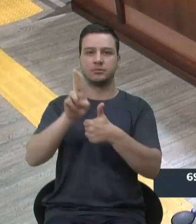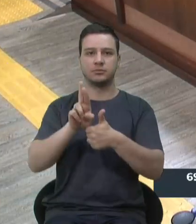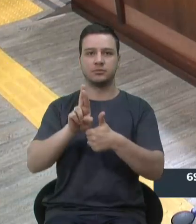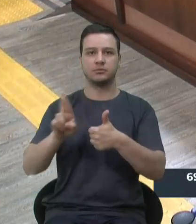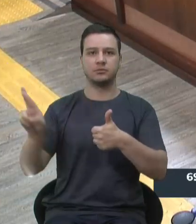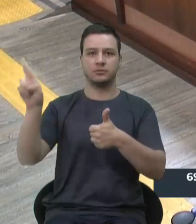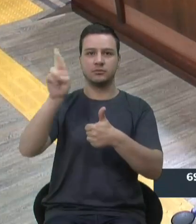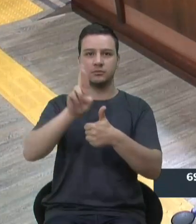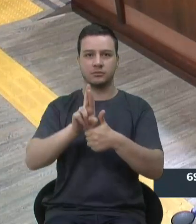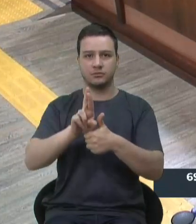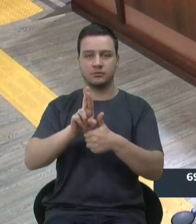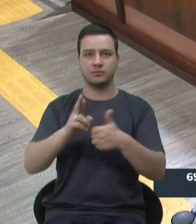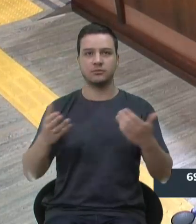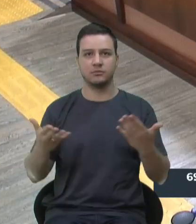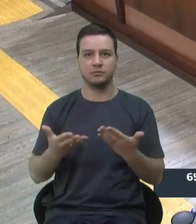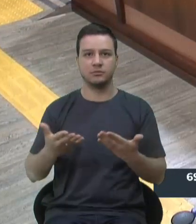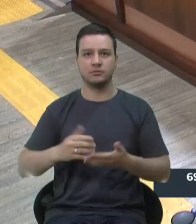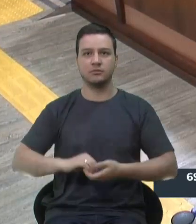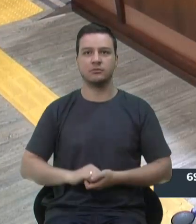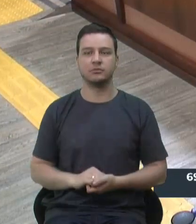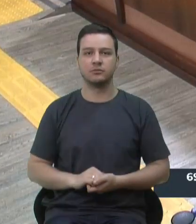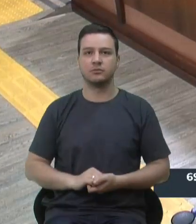Por favor.